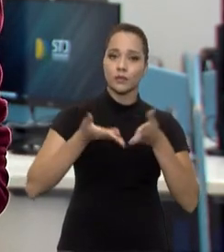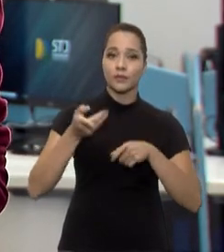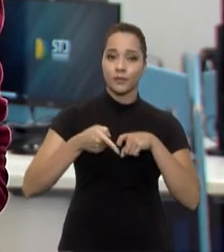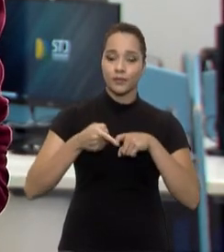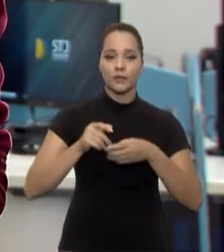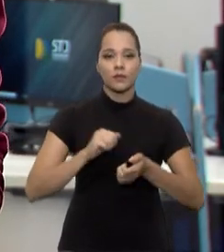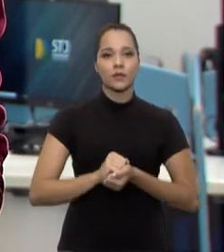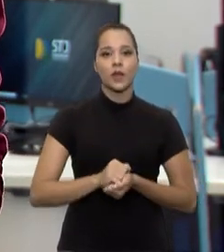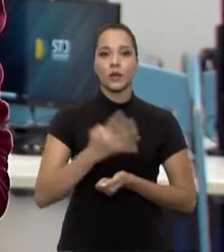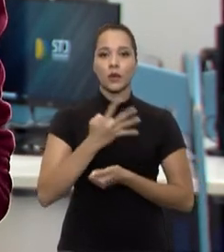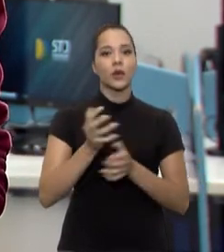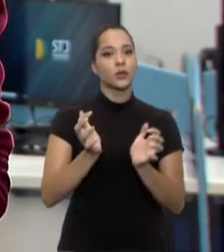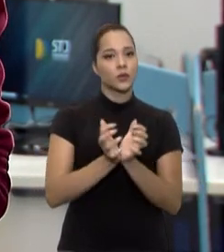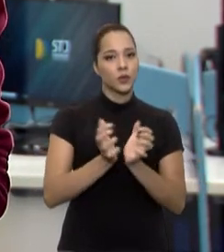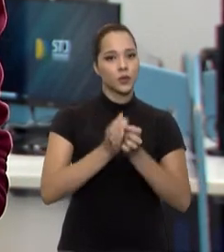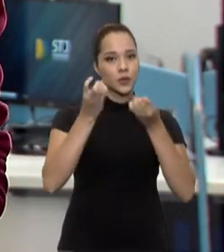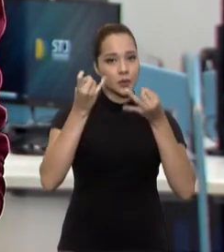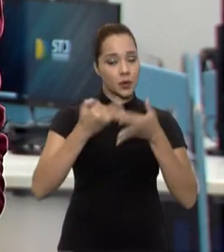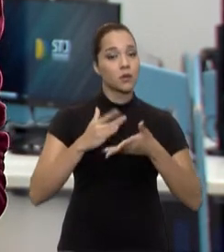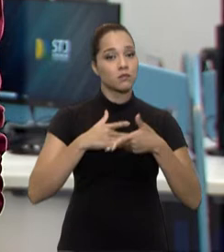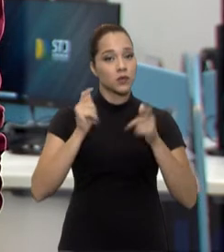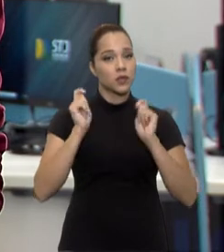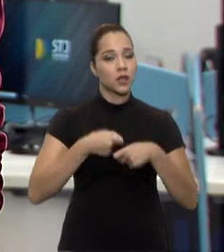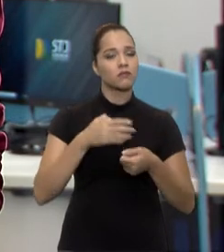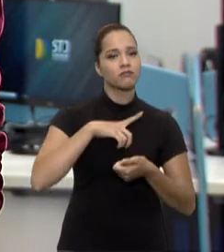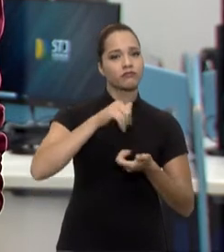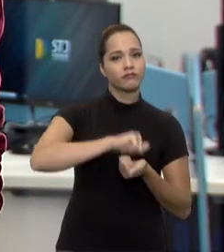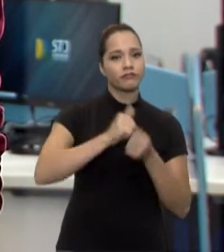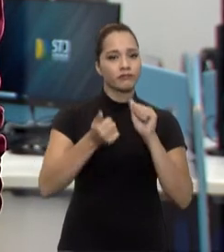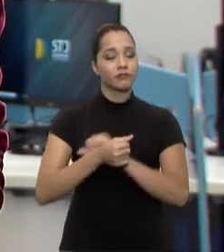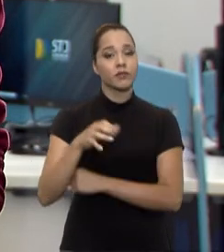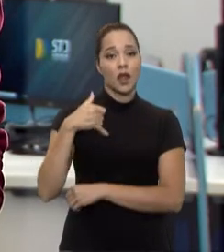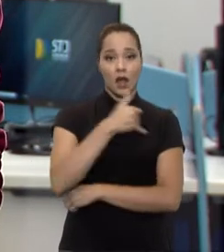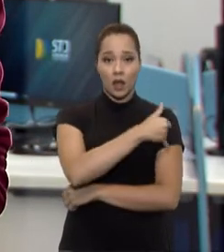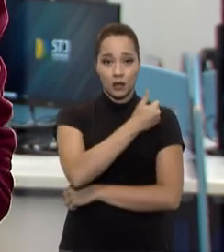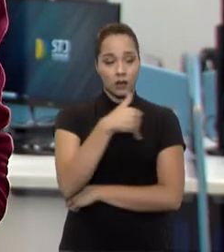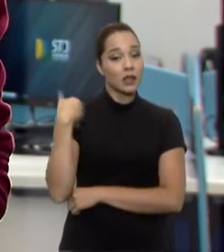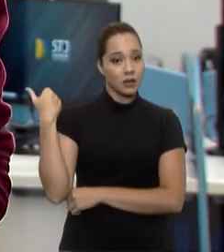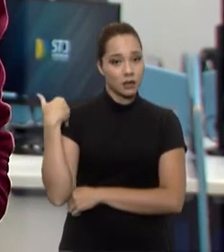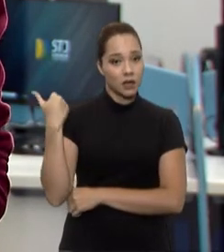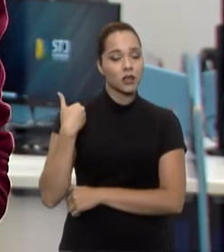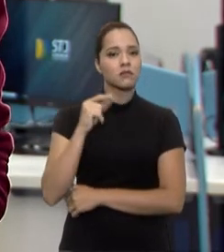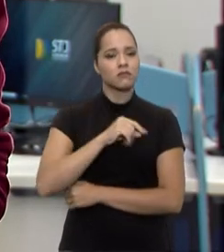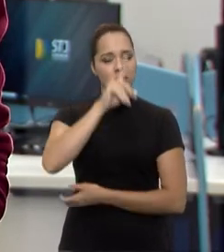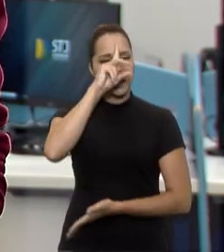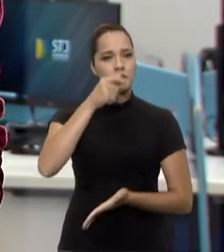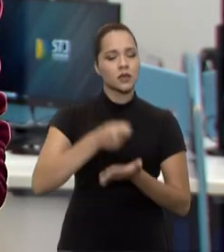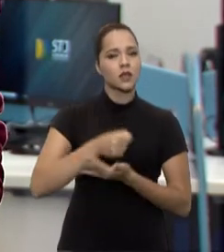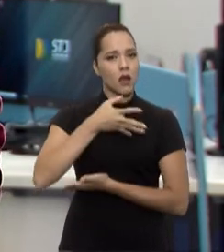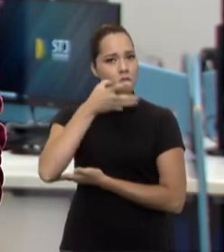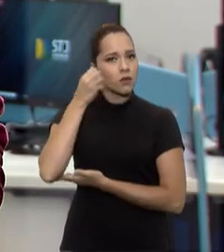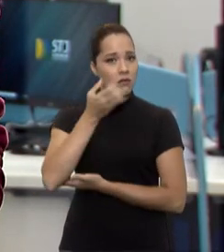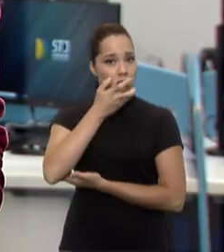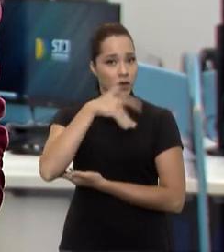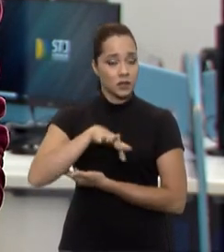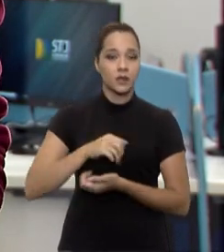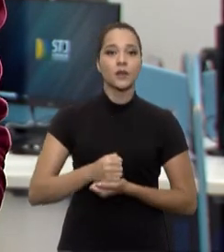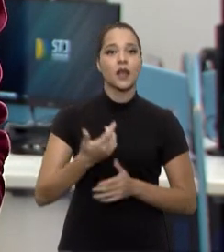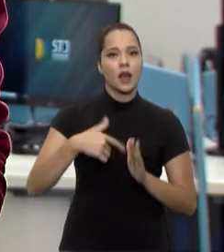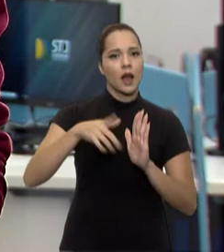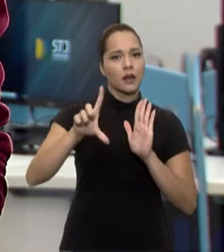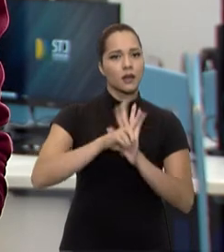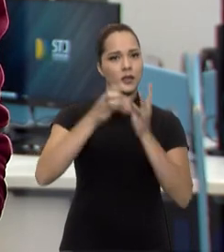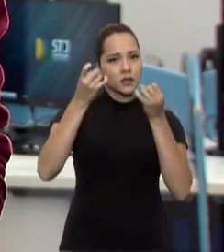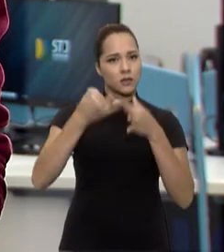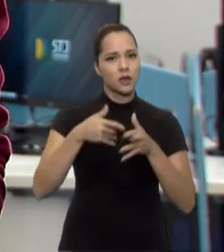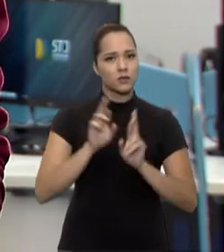tratamento. E a quarta turma reconheceu ser possível flexibilizar a idade mínima exigida para quem deseja adotar uma criança. A